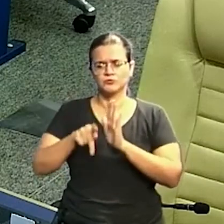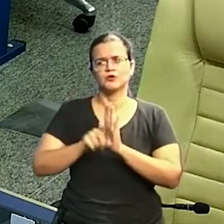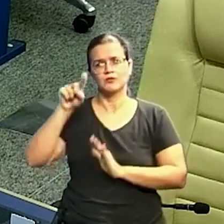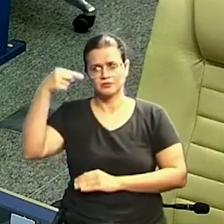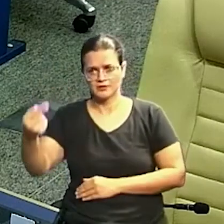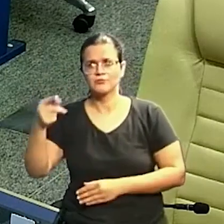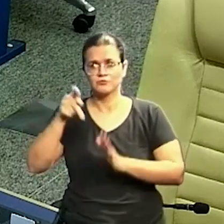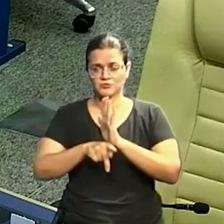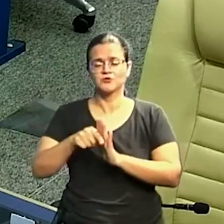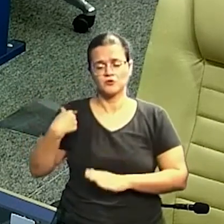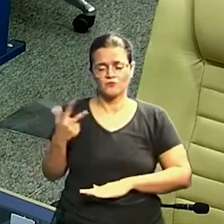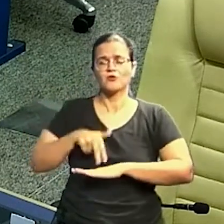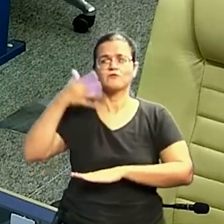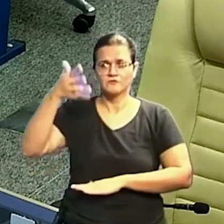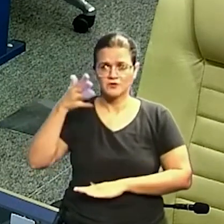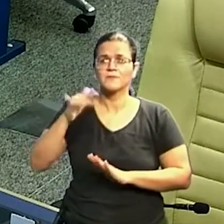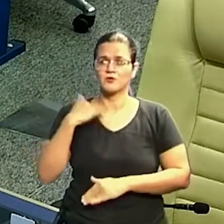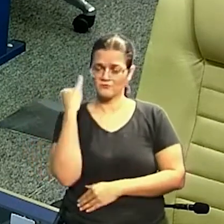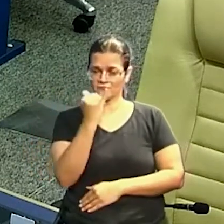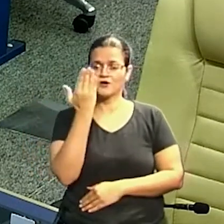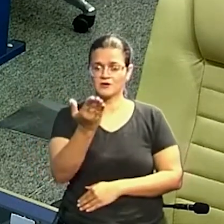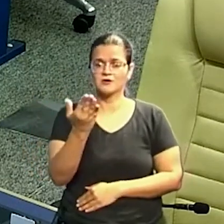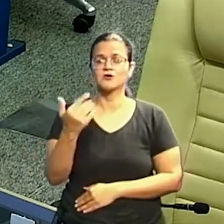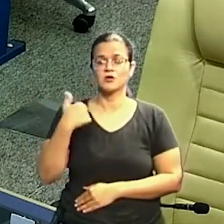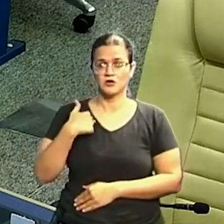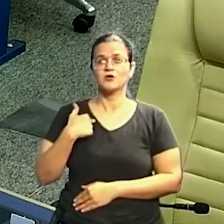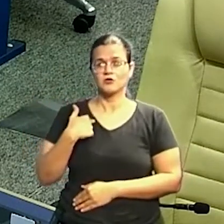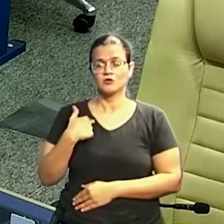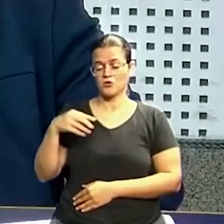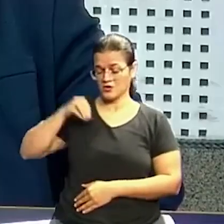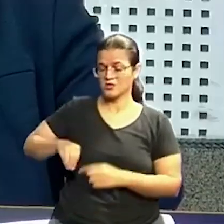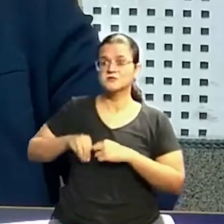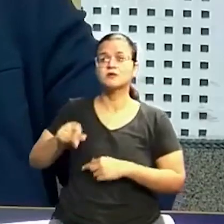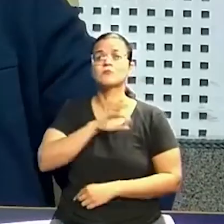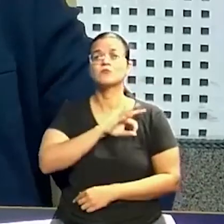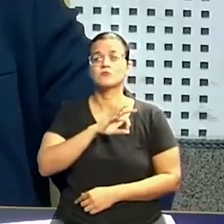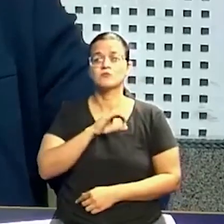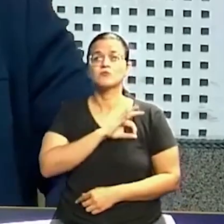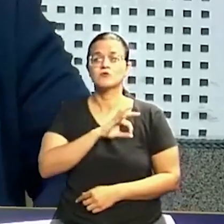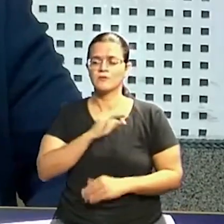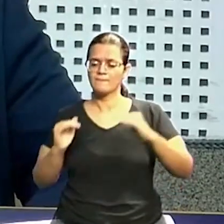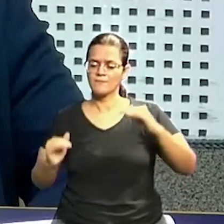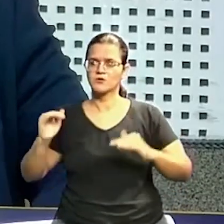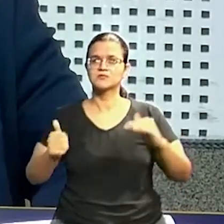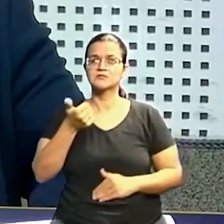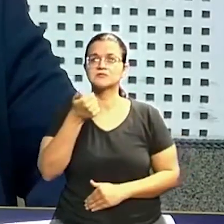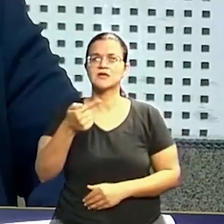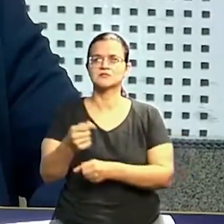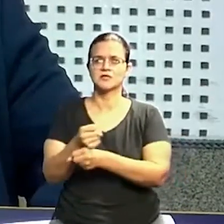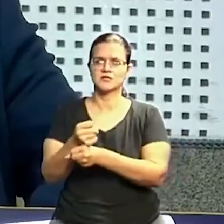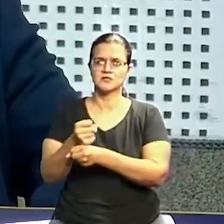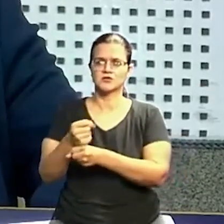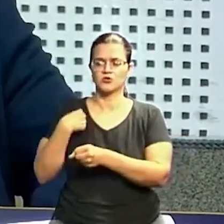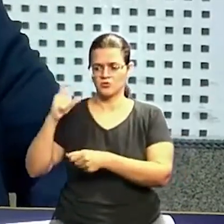na tribuna, mas eu quero dizer para o senhor, vereador, que eu recebo da polícia proporcional a 17 anos